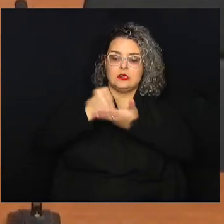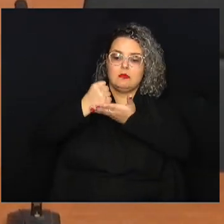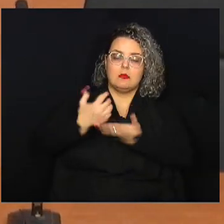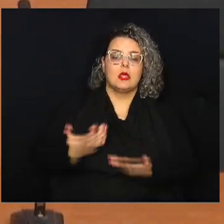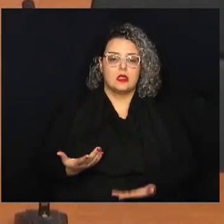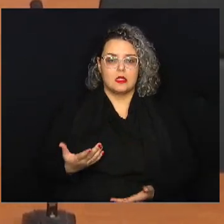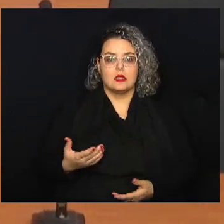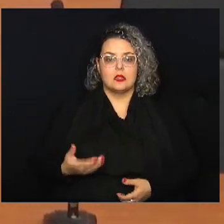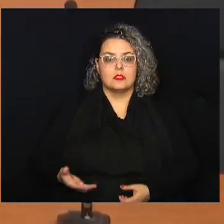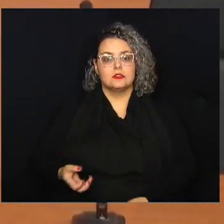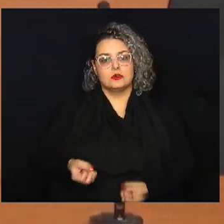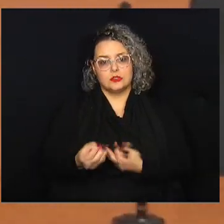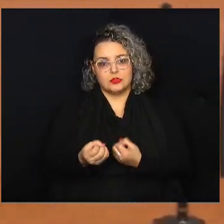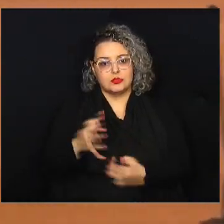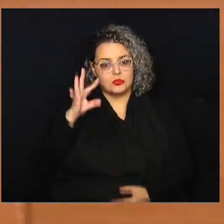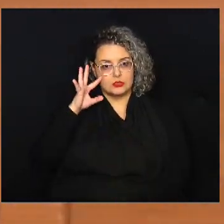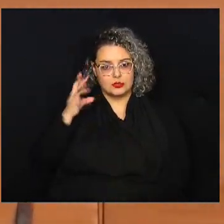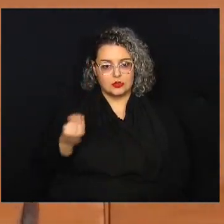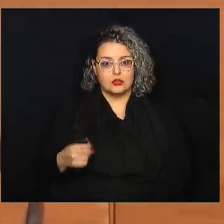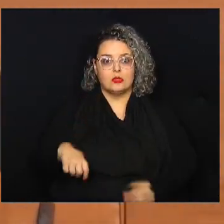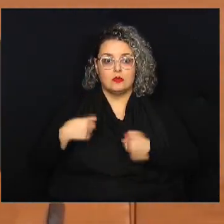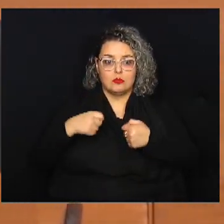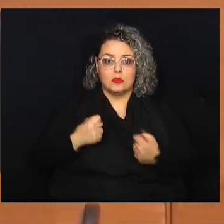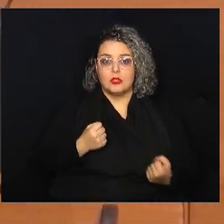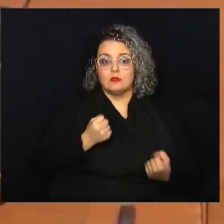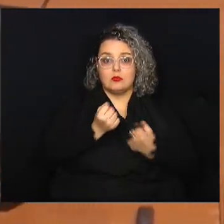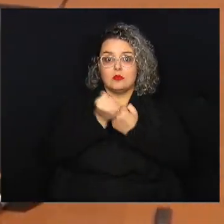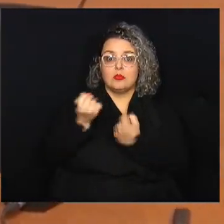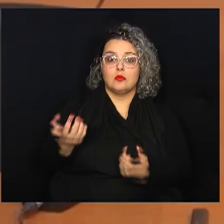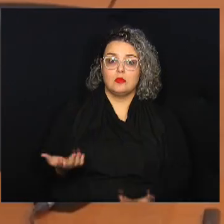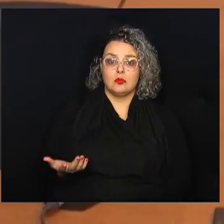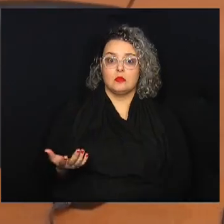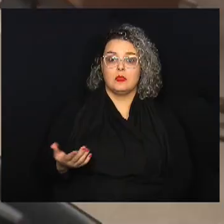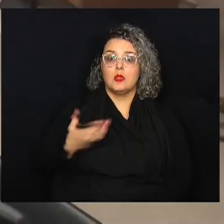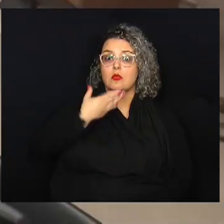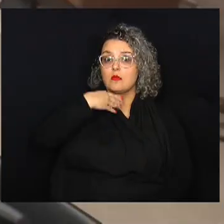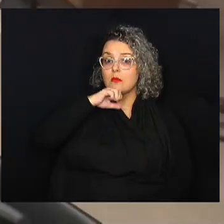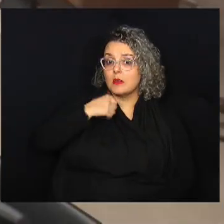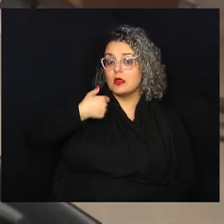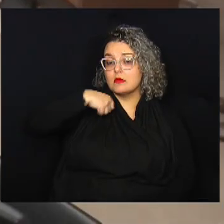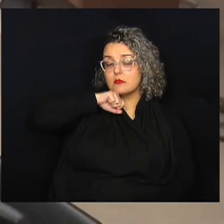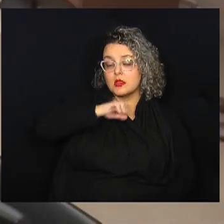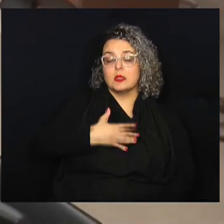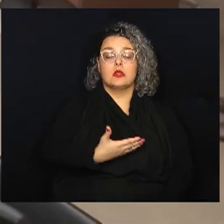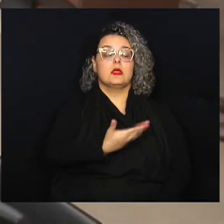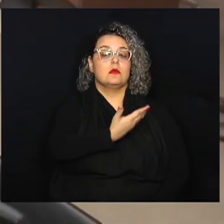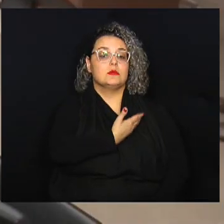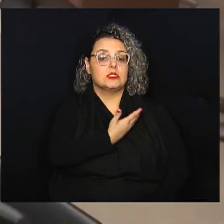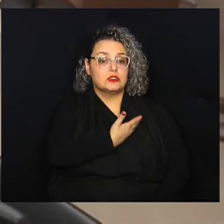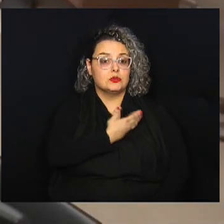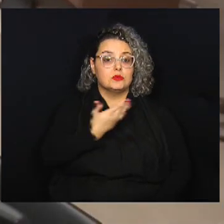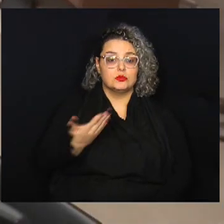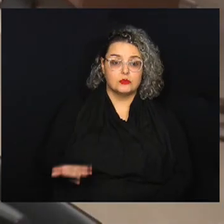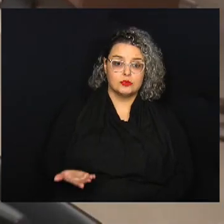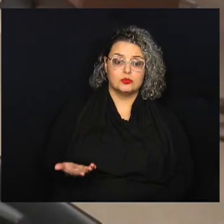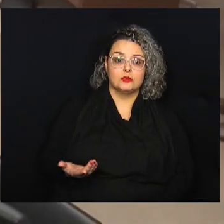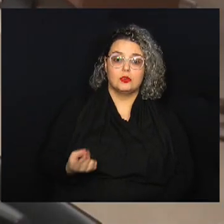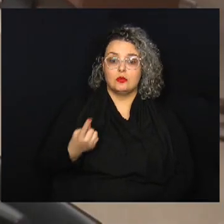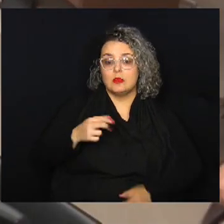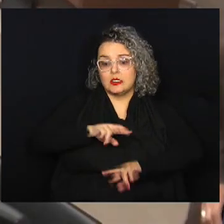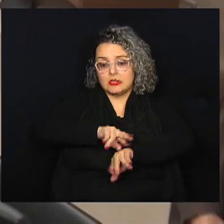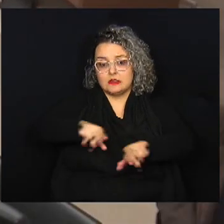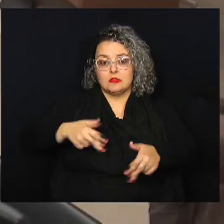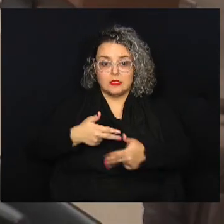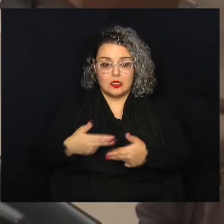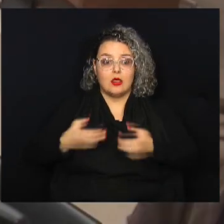conhecimento, informação. A gente precisa de apoio dos pais, amigos, né? Então, uma das coisas que é boa